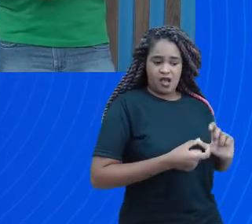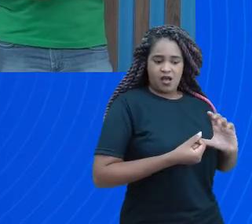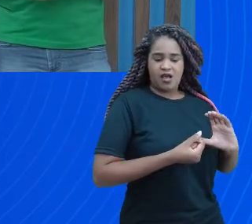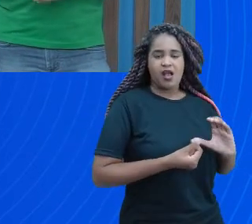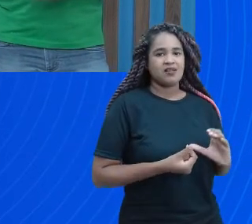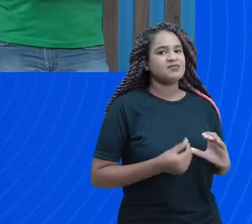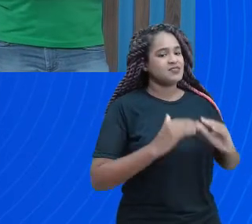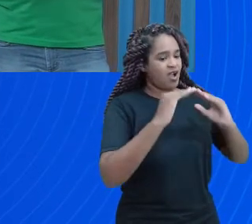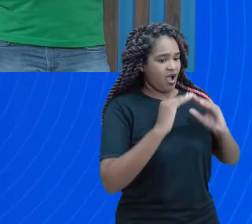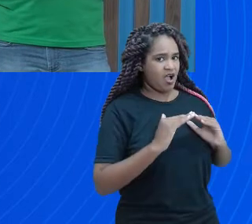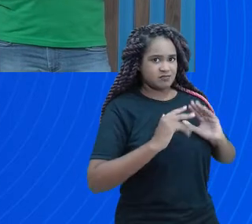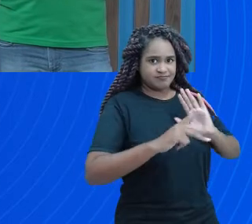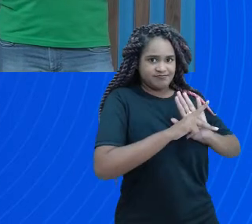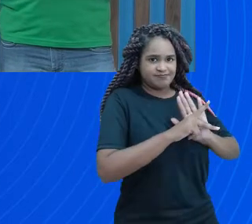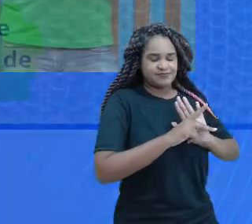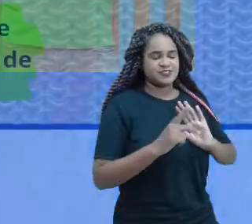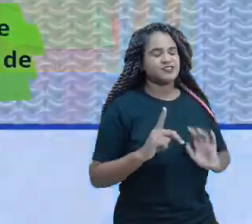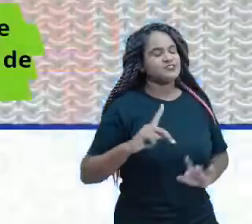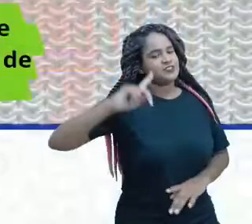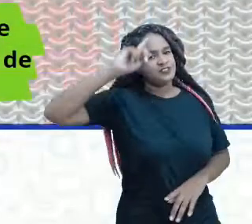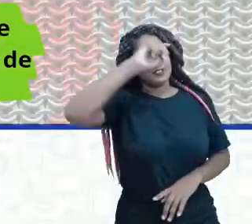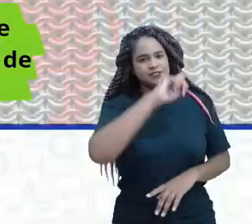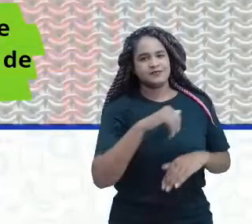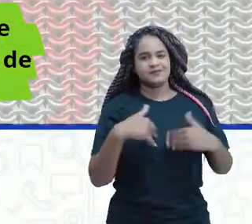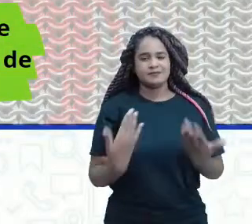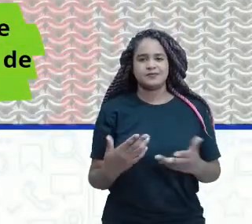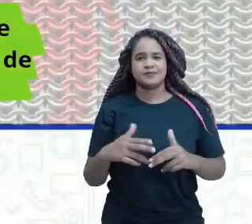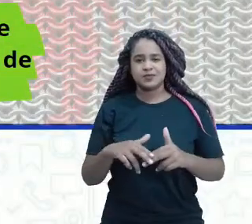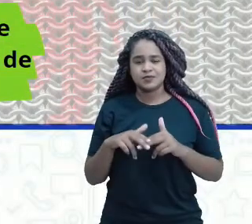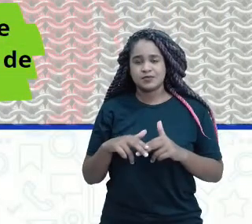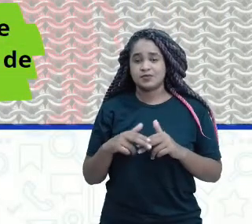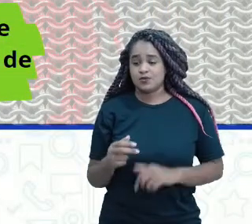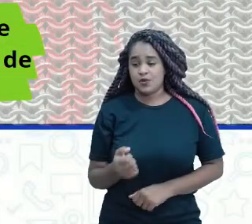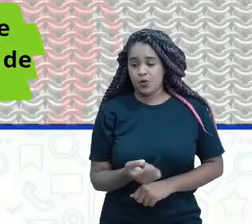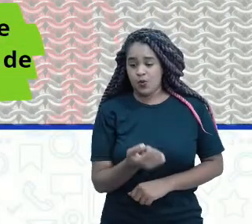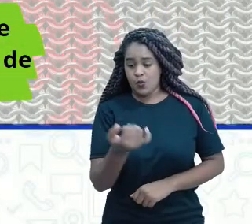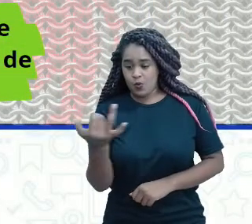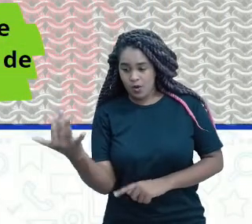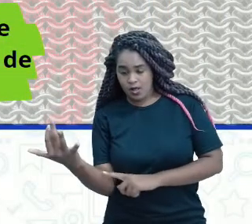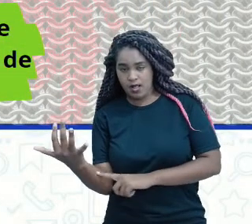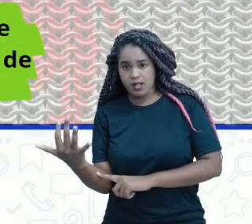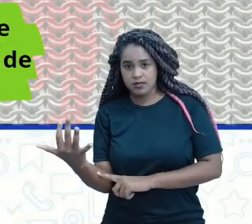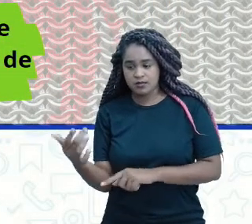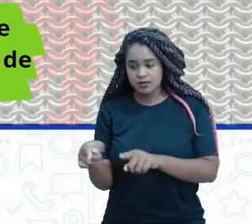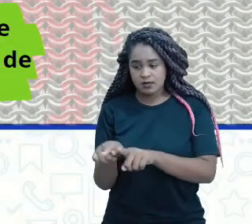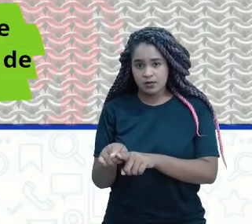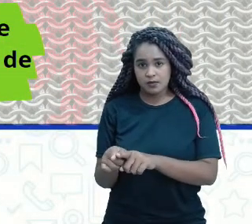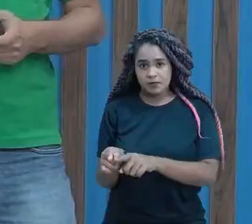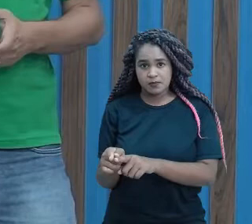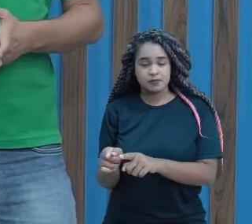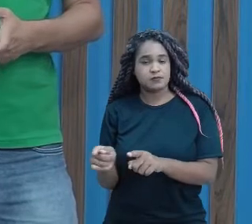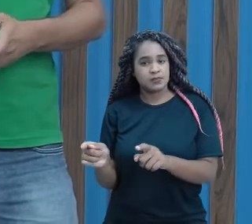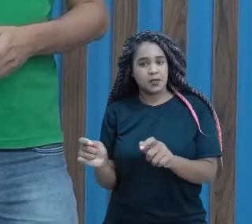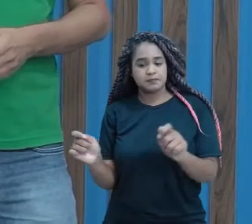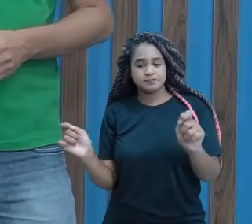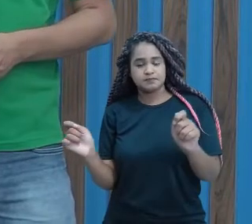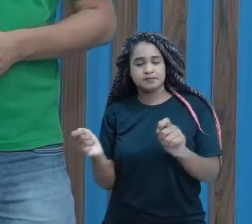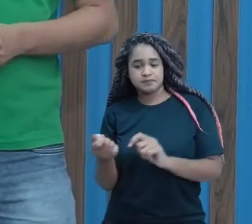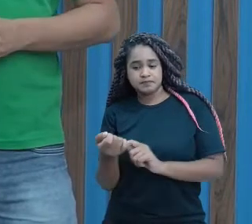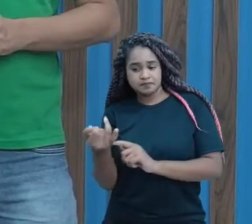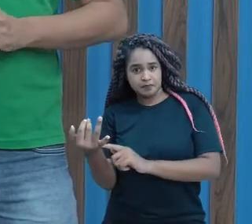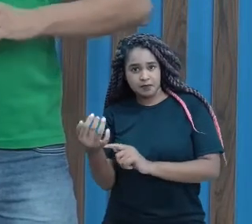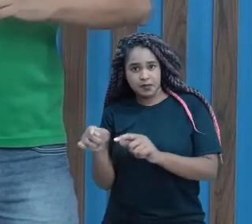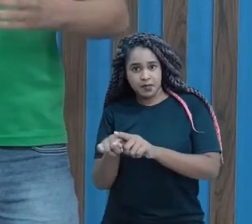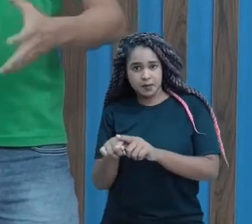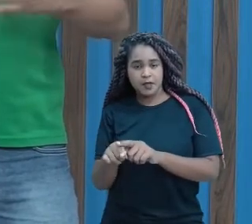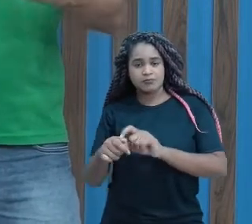da produção, né, tanto em termos de quantidade quanto de qualidade, elas acabavam sendo objeto de muita crítica na União